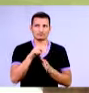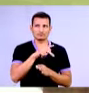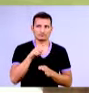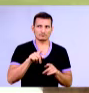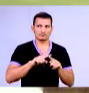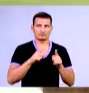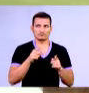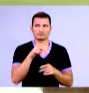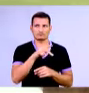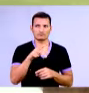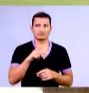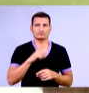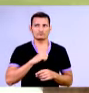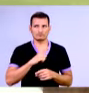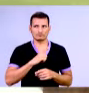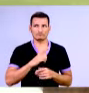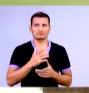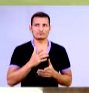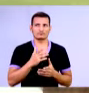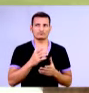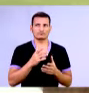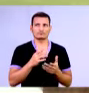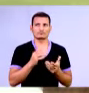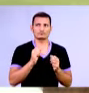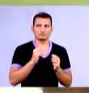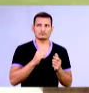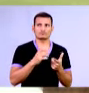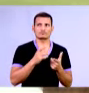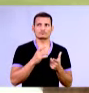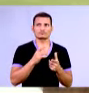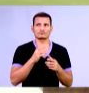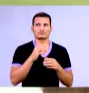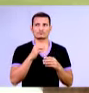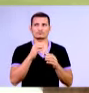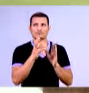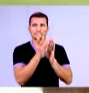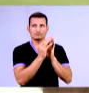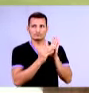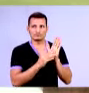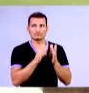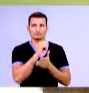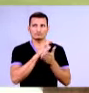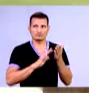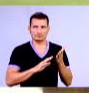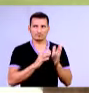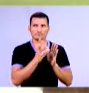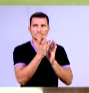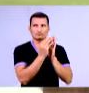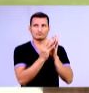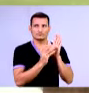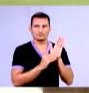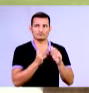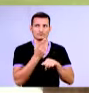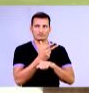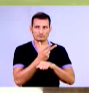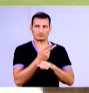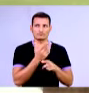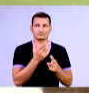professor tem autonomia para associar conteúdo de texto, conteúdo de áudio, conteúdo de mídia, e a partir daí gerar atividade para os alunos, ele fazer o